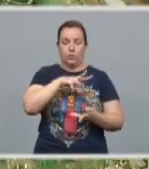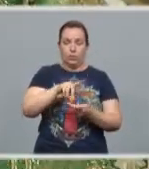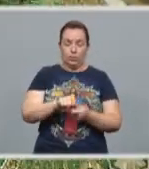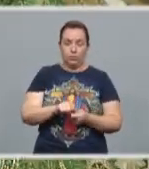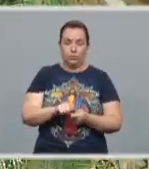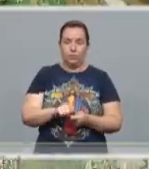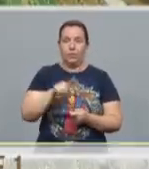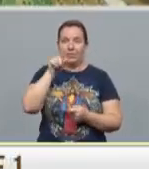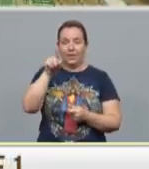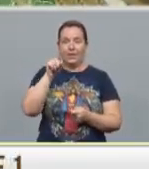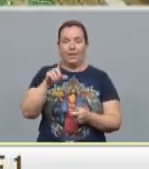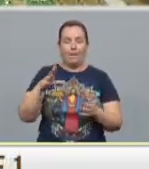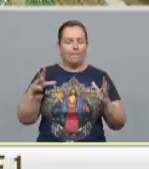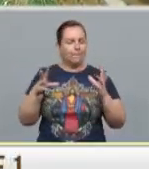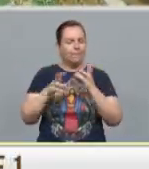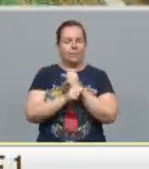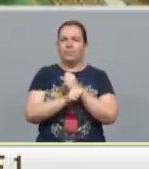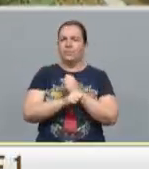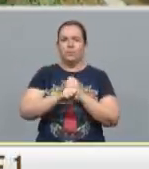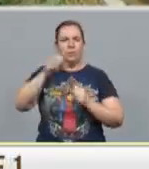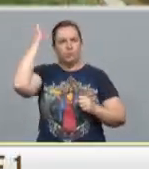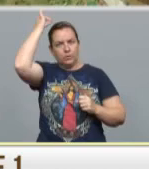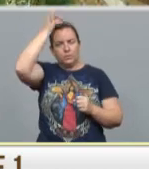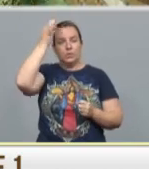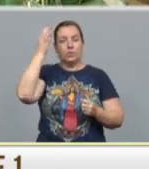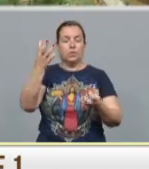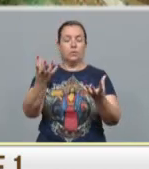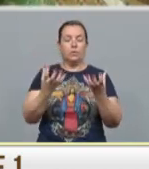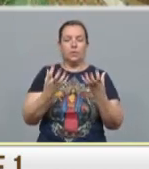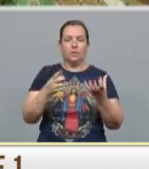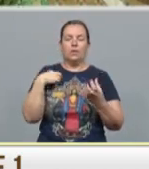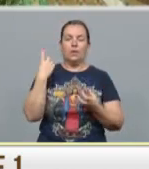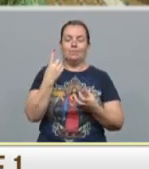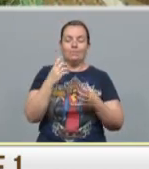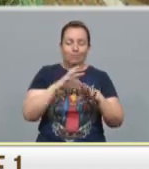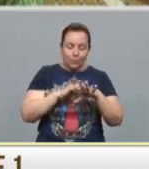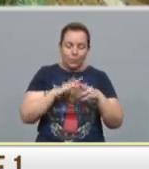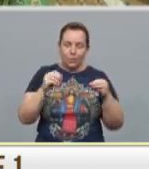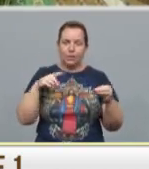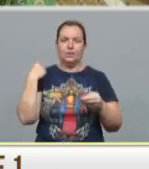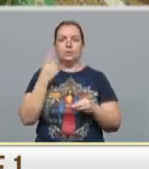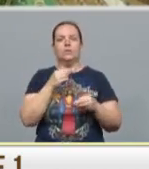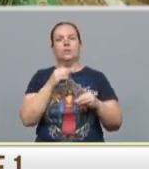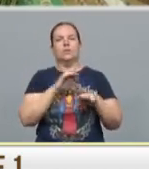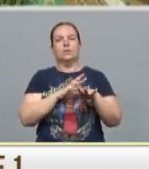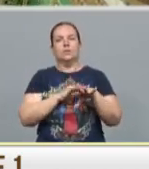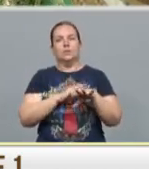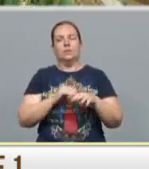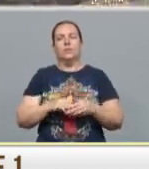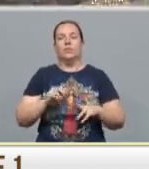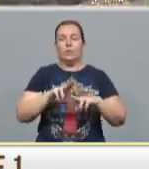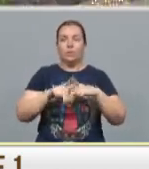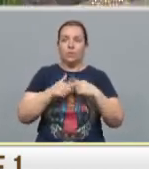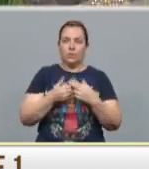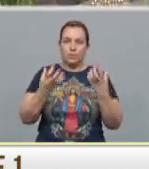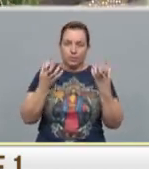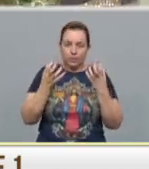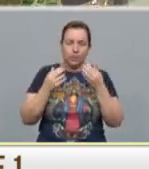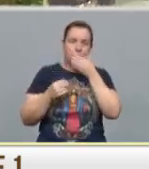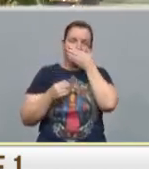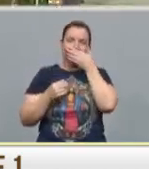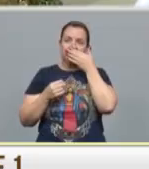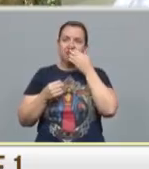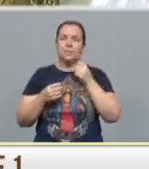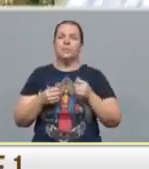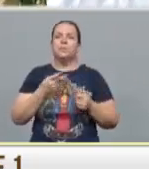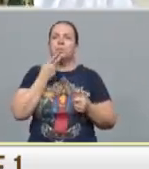do Espírito Santo, quer curar nossas feridas. Por isso, eu quero dizer a